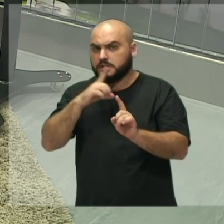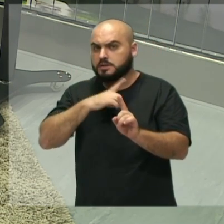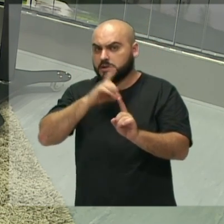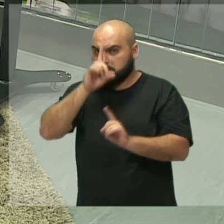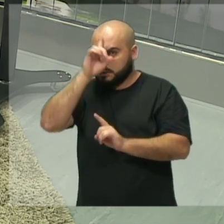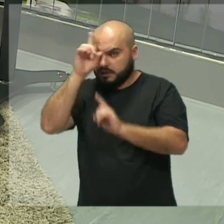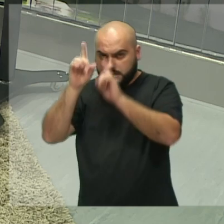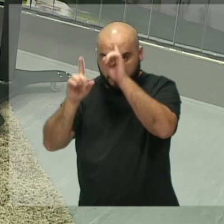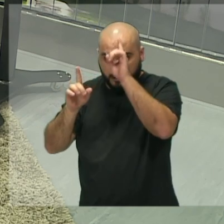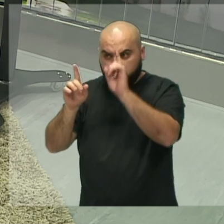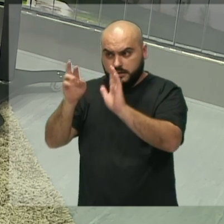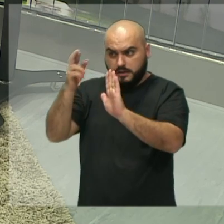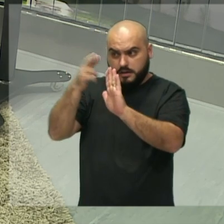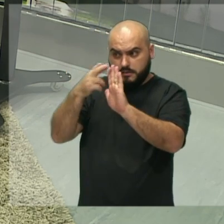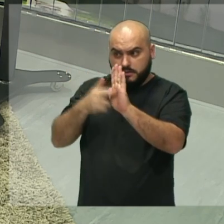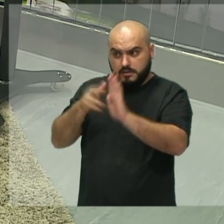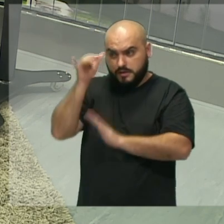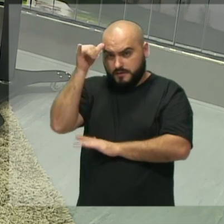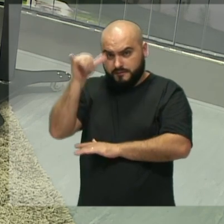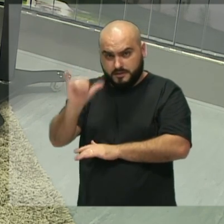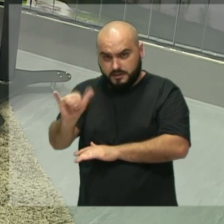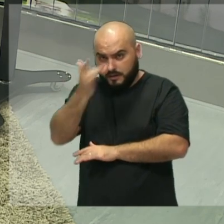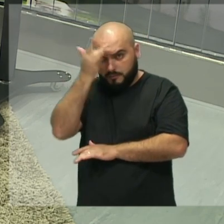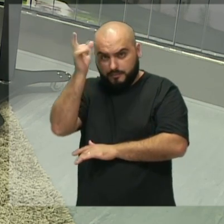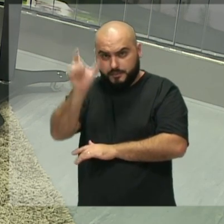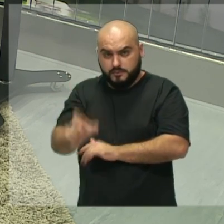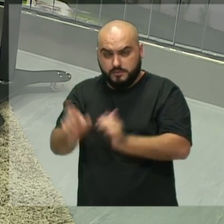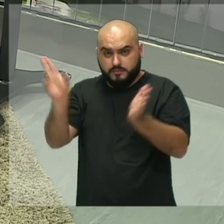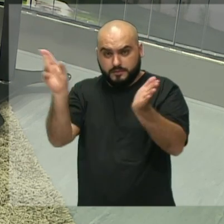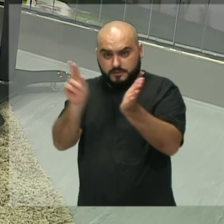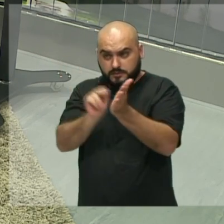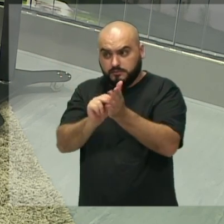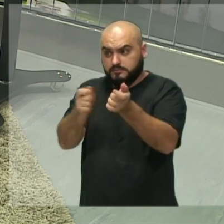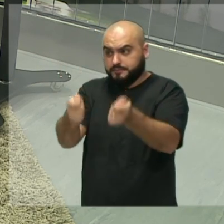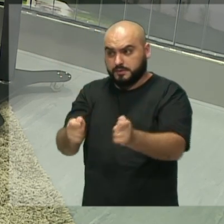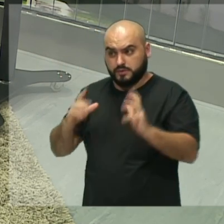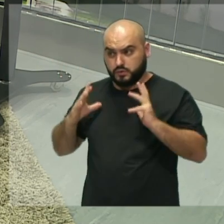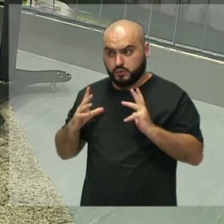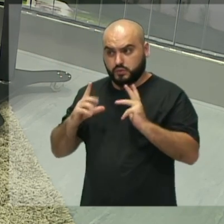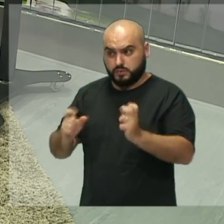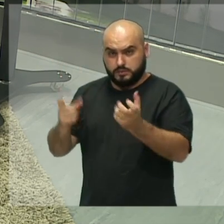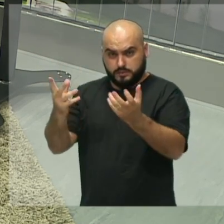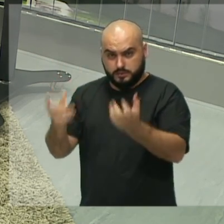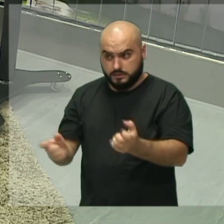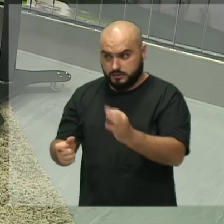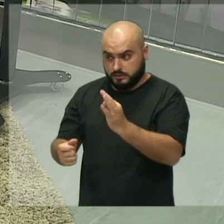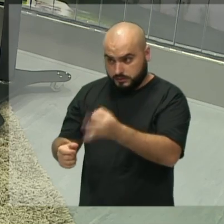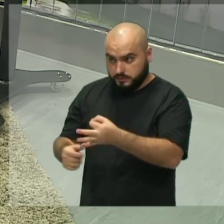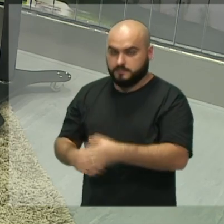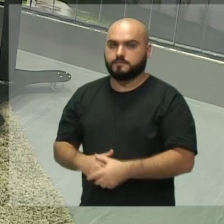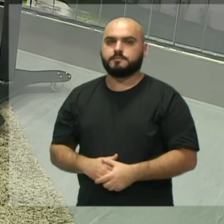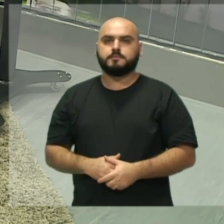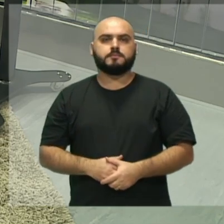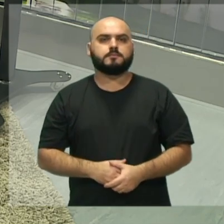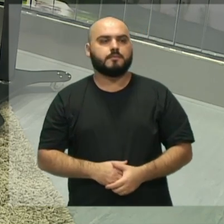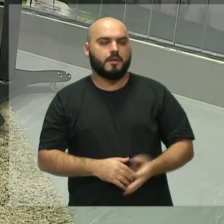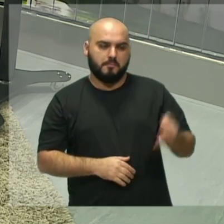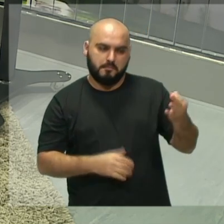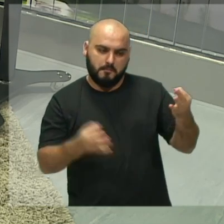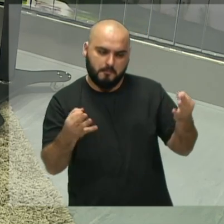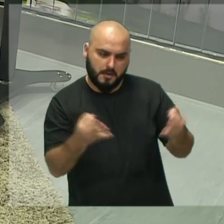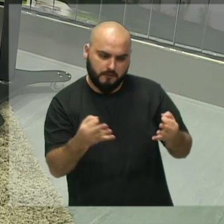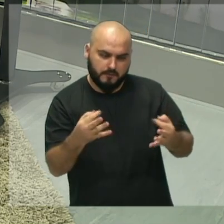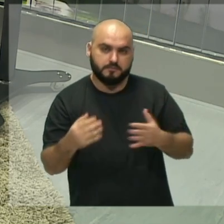aconteça mais relacionado a essas operadoras de tecnologia, não é, vereador? Perfeito, Maurício. Eu, enquanto era advogado, hoje eu